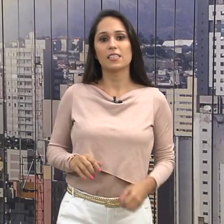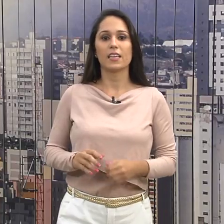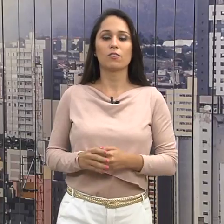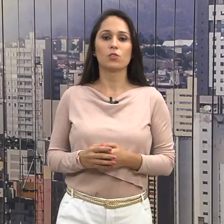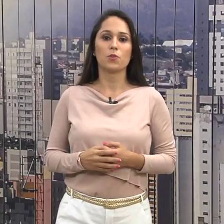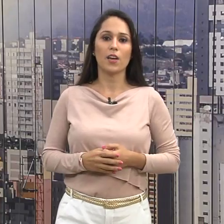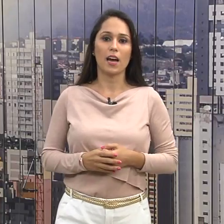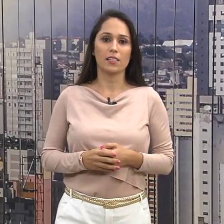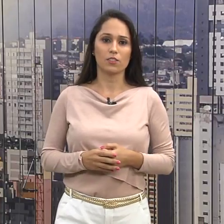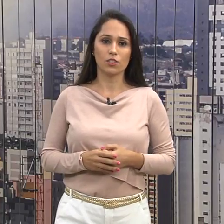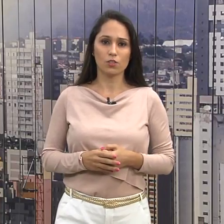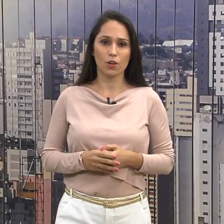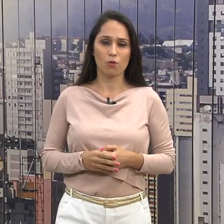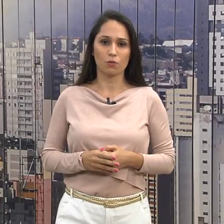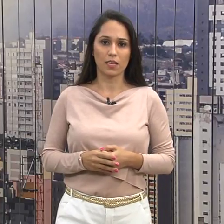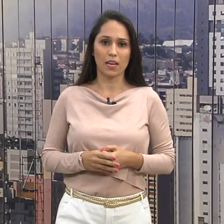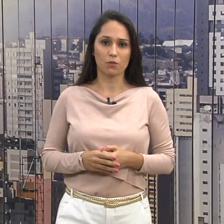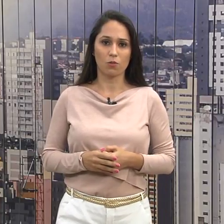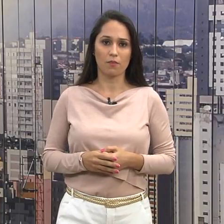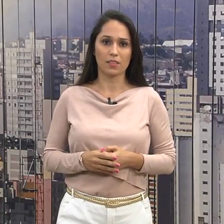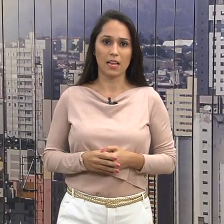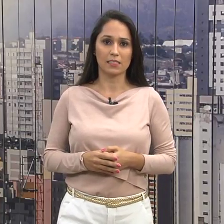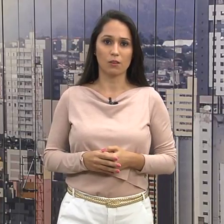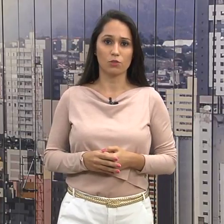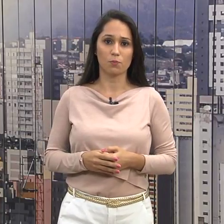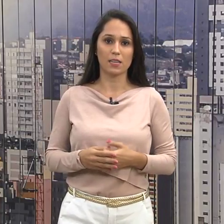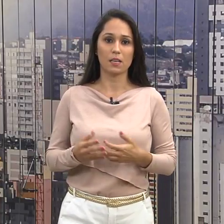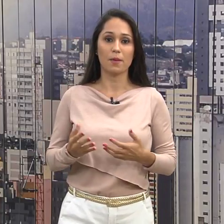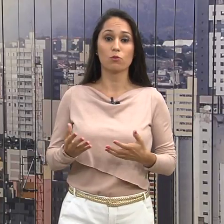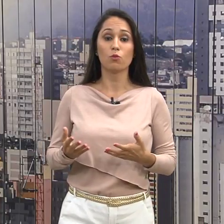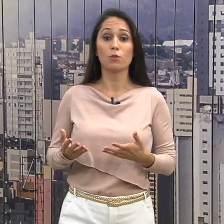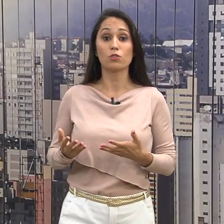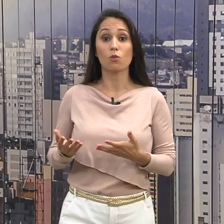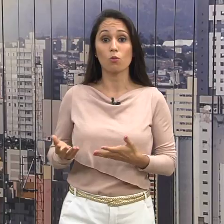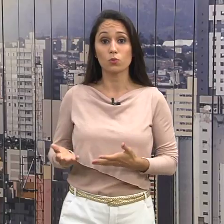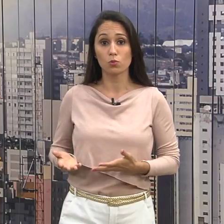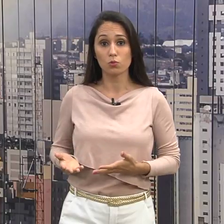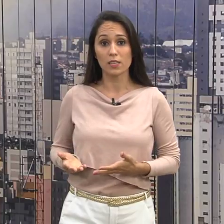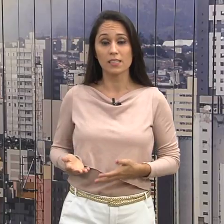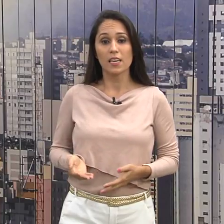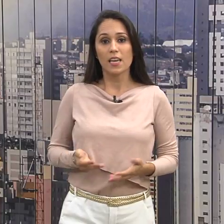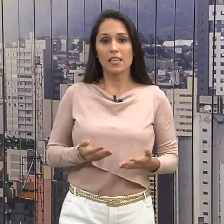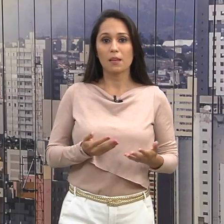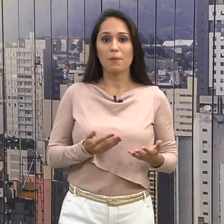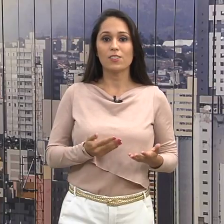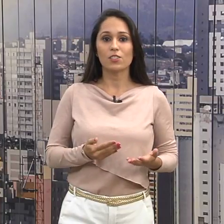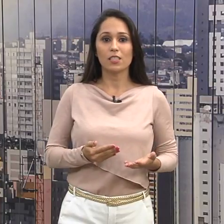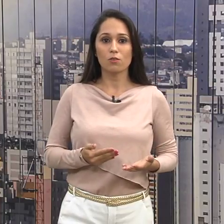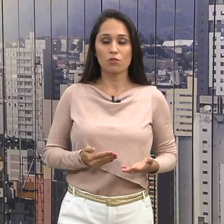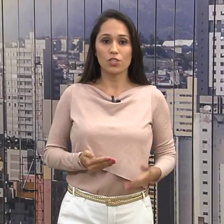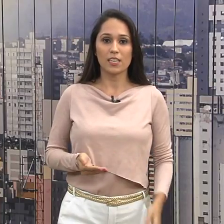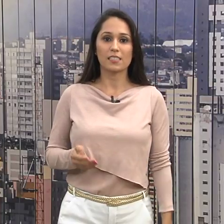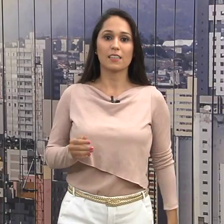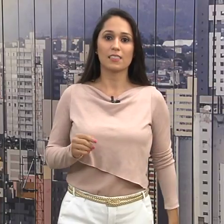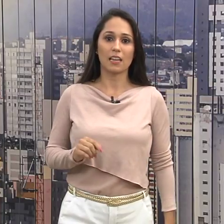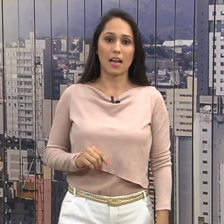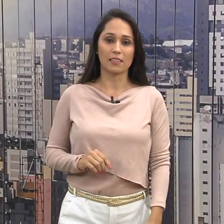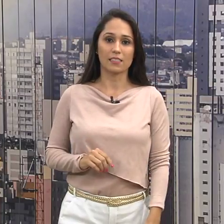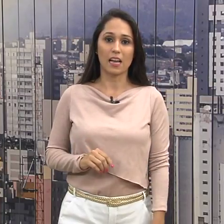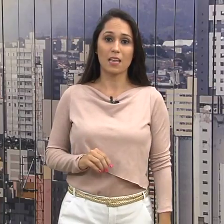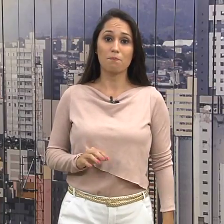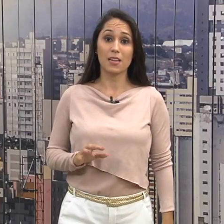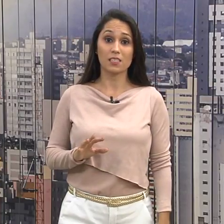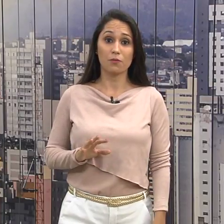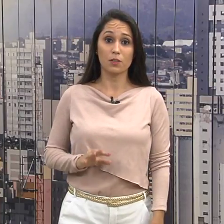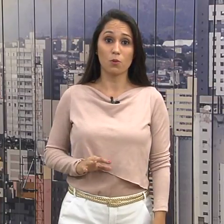e 600 mil reais. A gente entrou em contato com a Vitale Saúde para saber o número de consultas e também de cirurgias